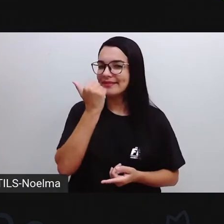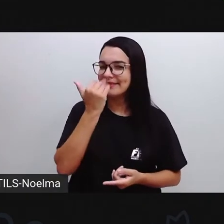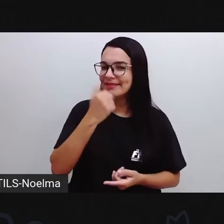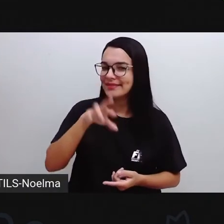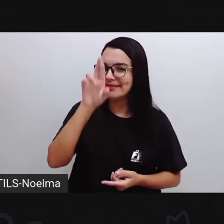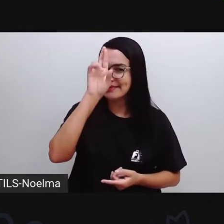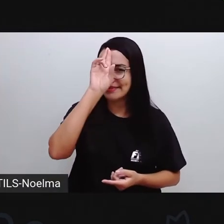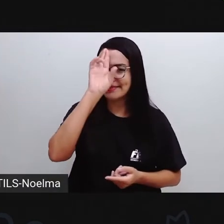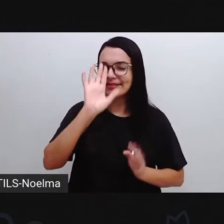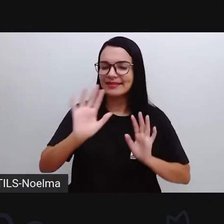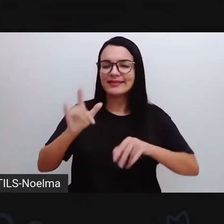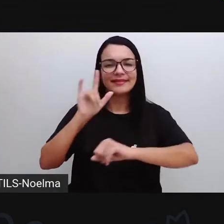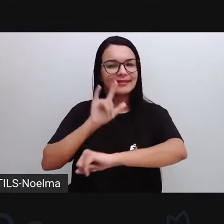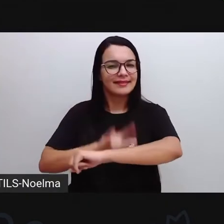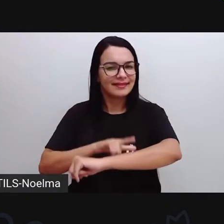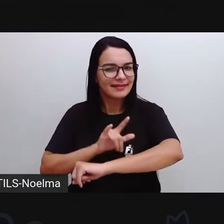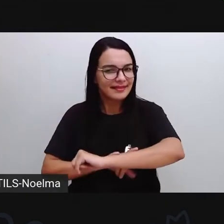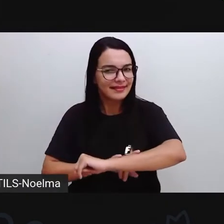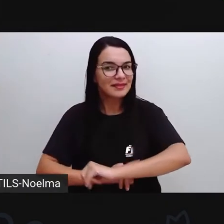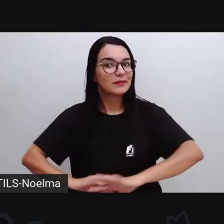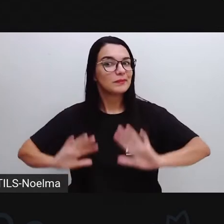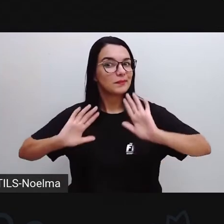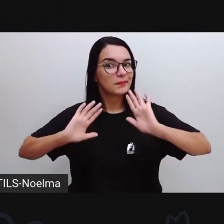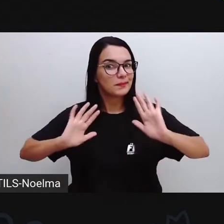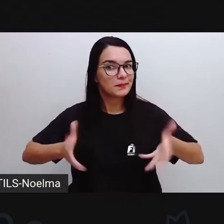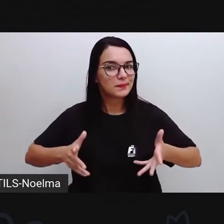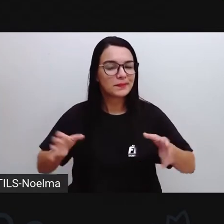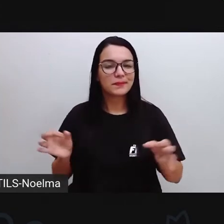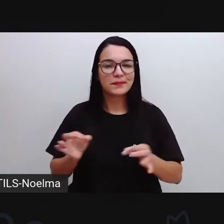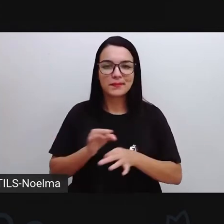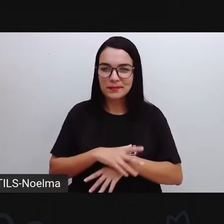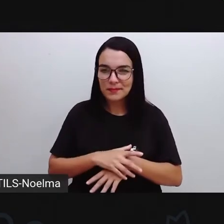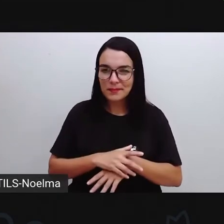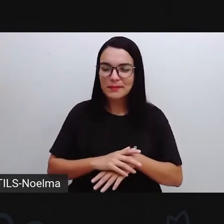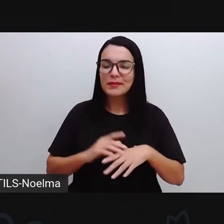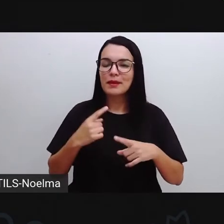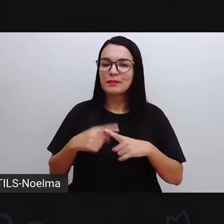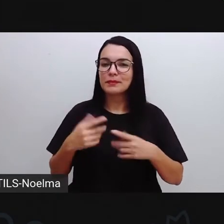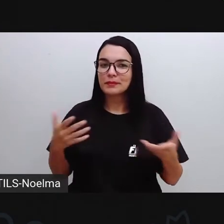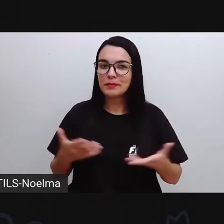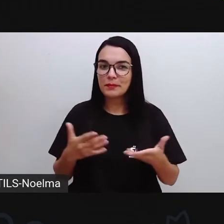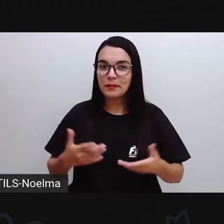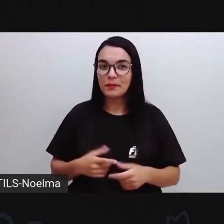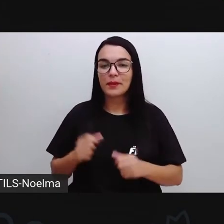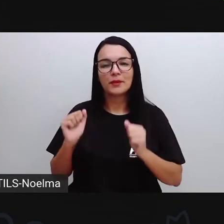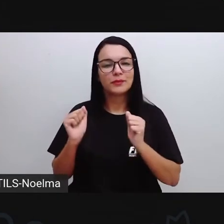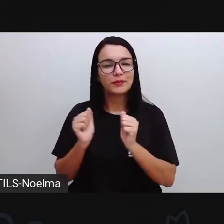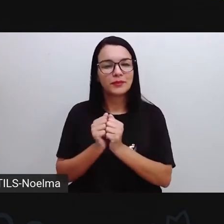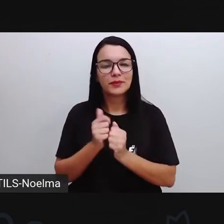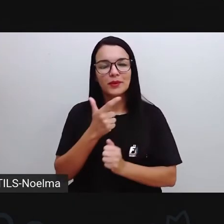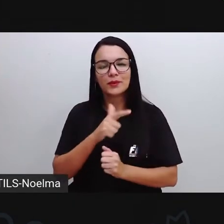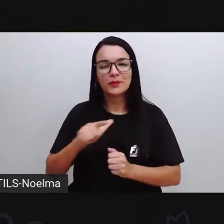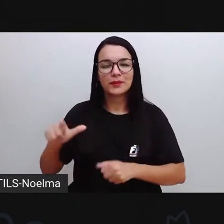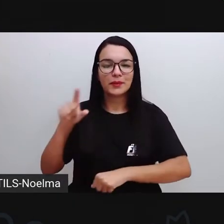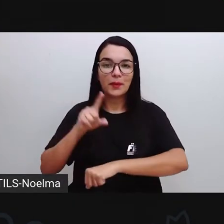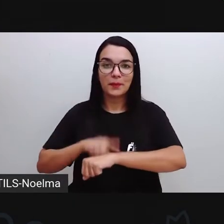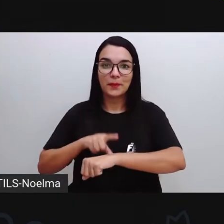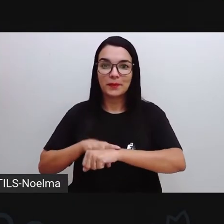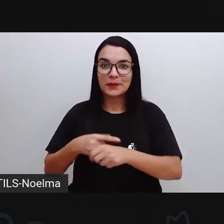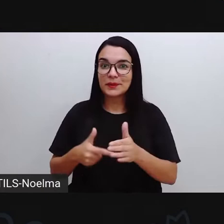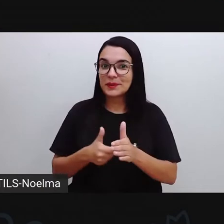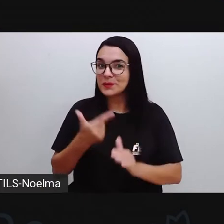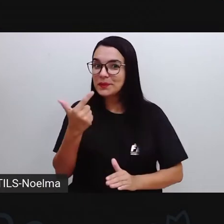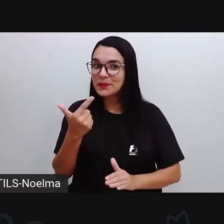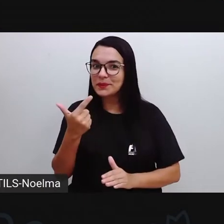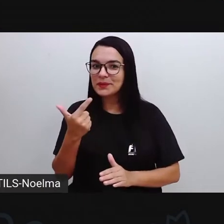almoçaram? Já foram ao banheiro? Eu espero que vocês já tenham feito tudo o que vocês tinham para fazer, porque nós estamos aqui reunidos para nosso segundo